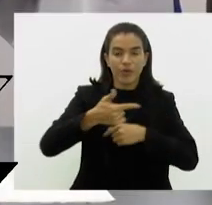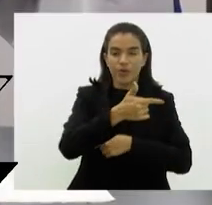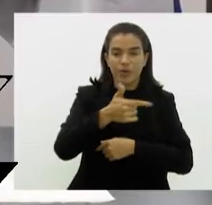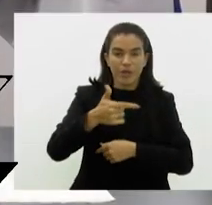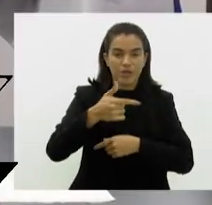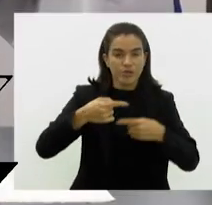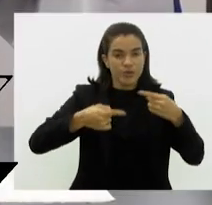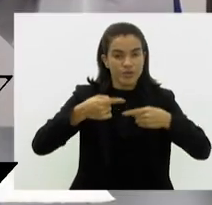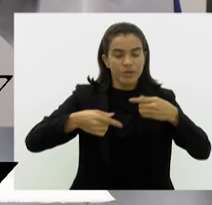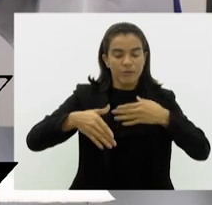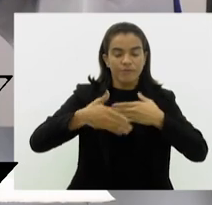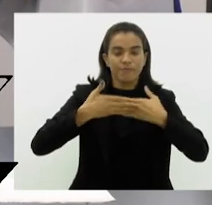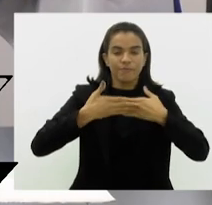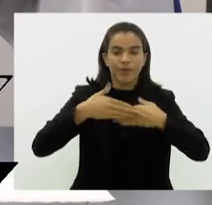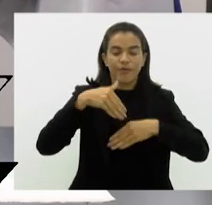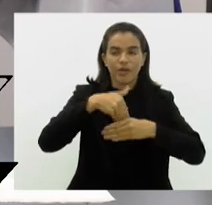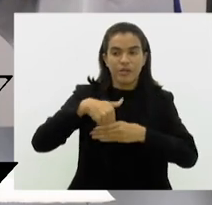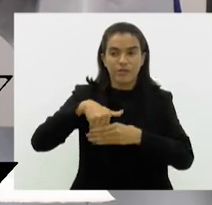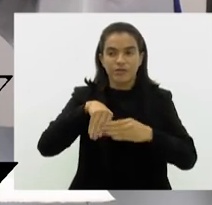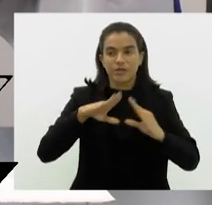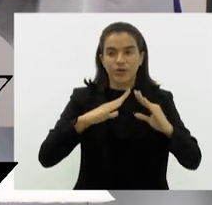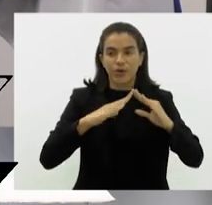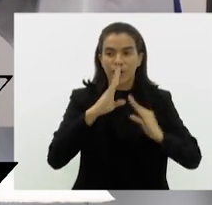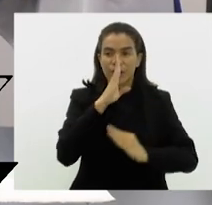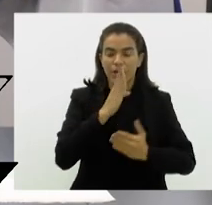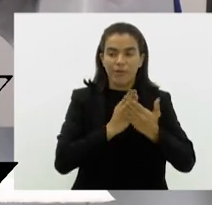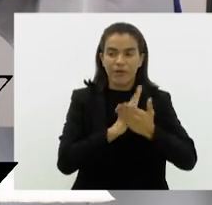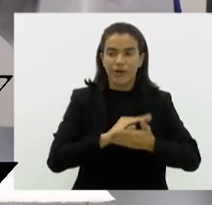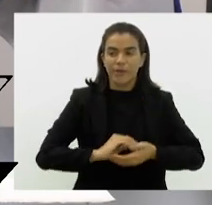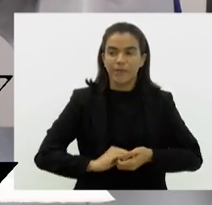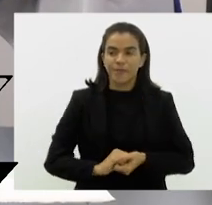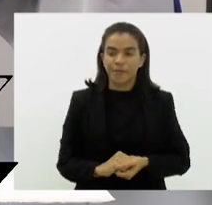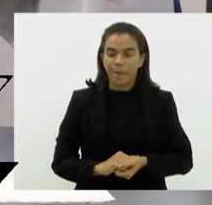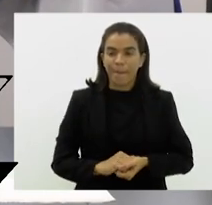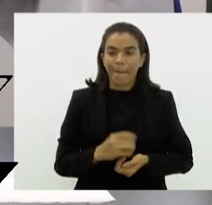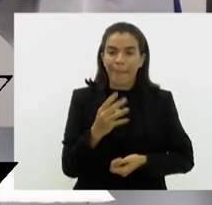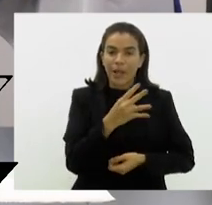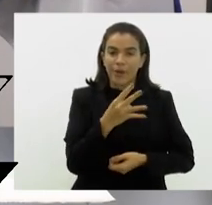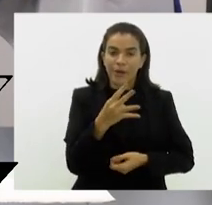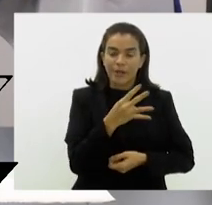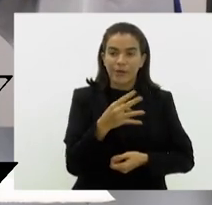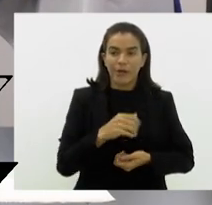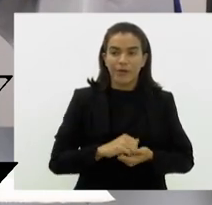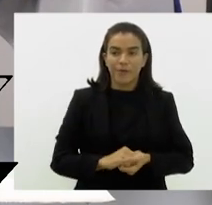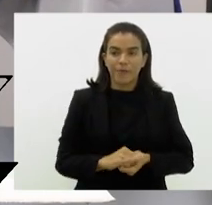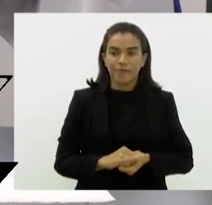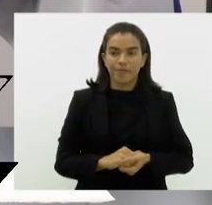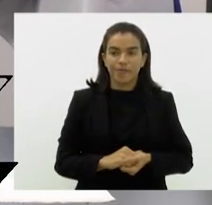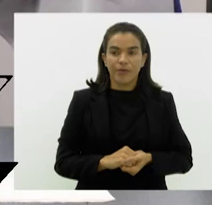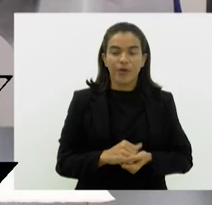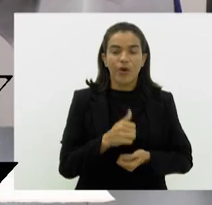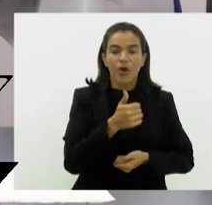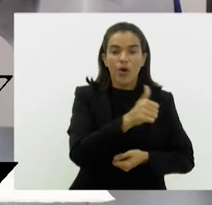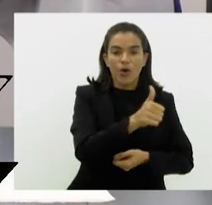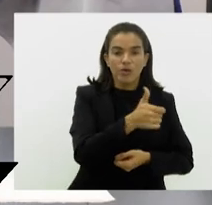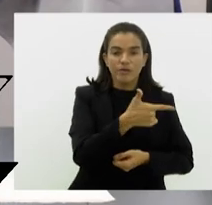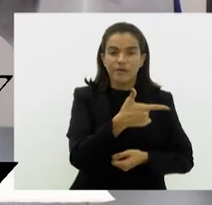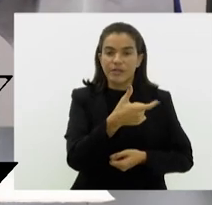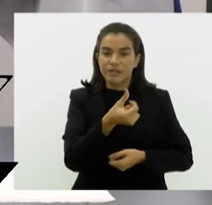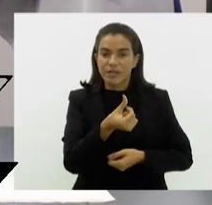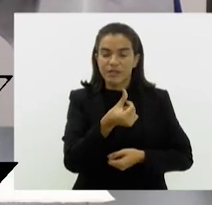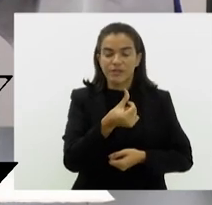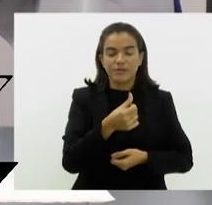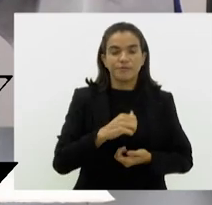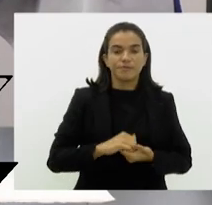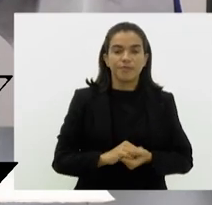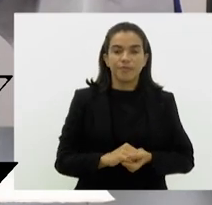quem queira discutir, encerrada a discussão. Em votação, senhores que aprovam, permaneçam como estão. Aprovado 44 da pauta. Projeto de Lei 1126 de 23,